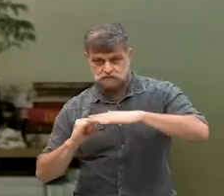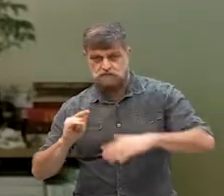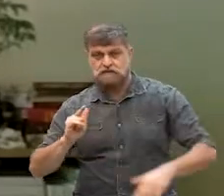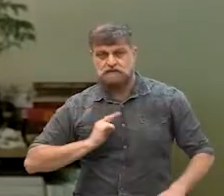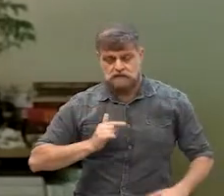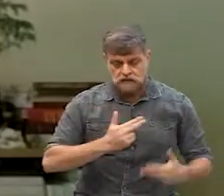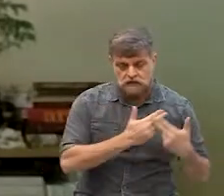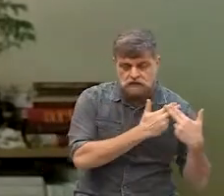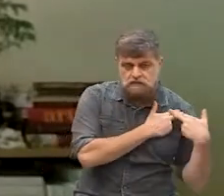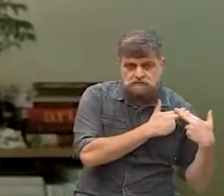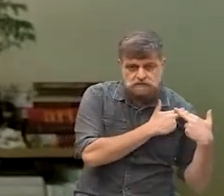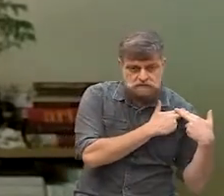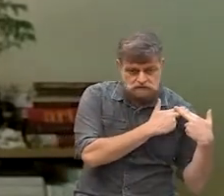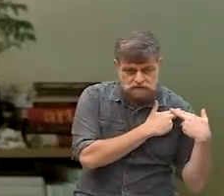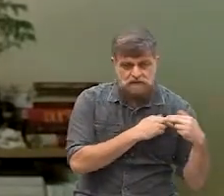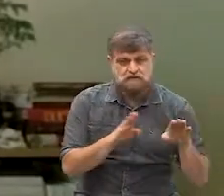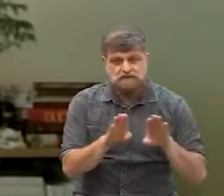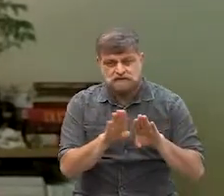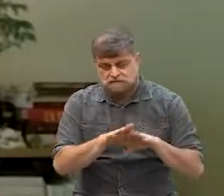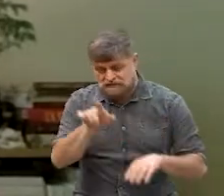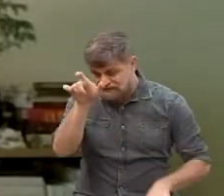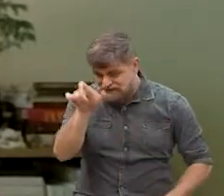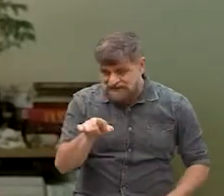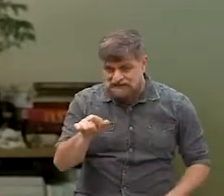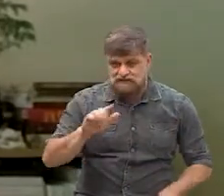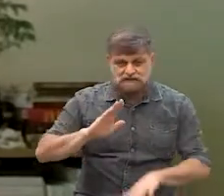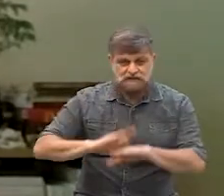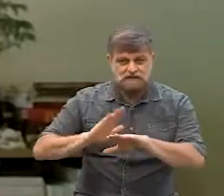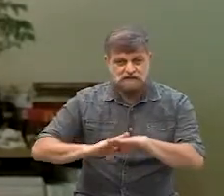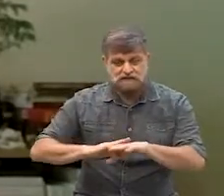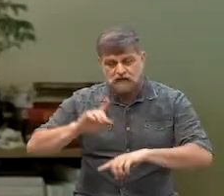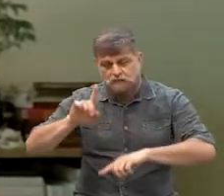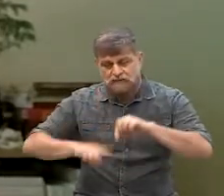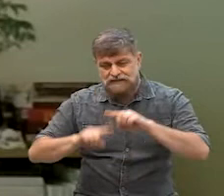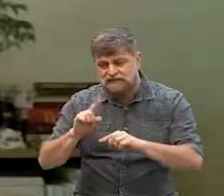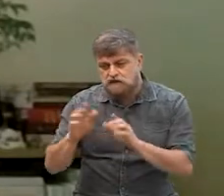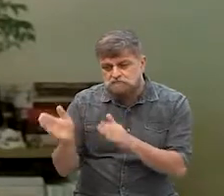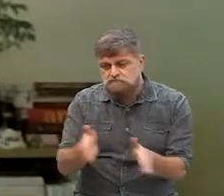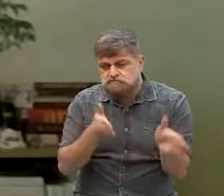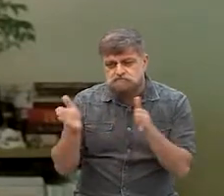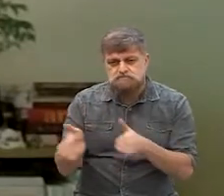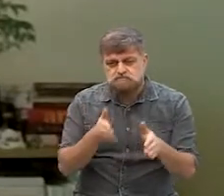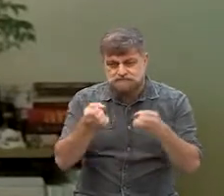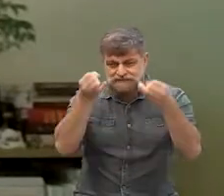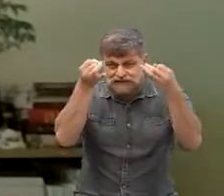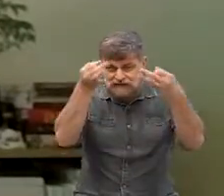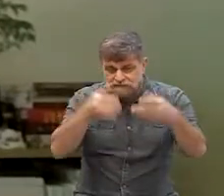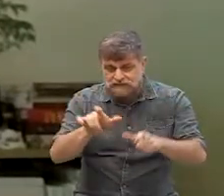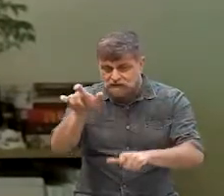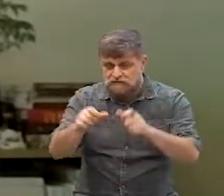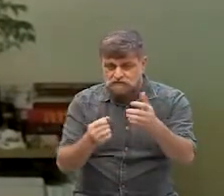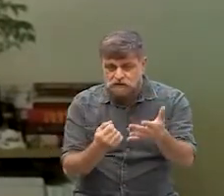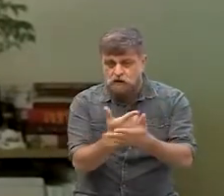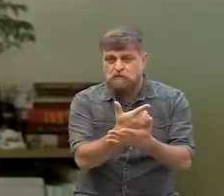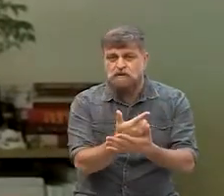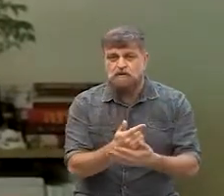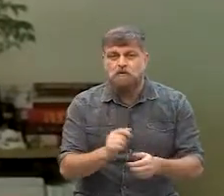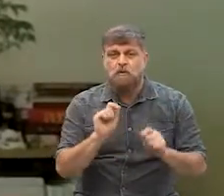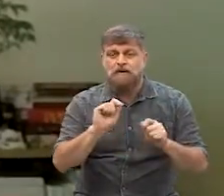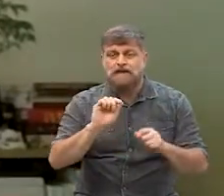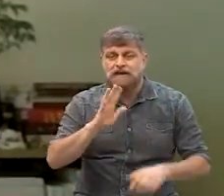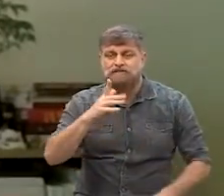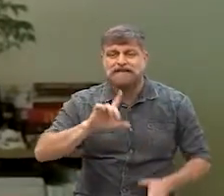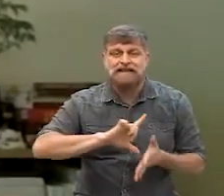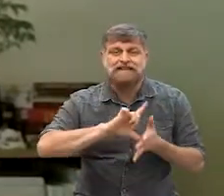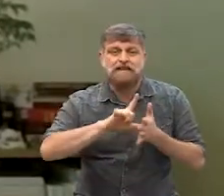têm a responsabilidade delas também, afinal, elas estão produzindo um produto, elas precisam explicar ao consumidor o que é o pós-consumo